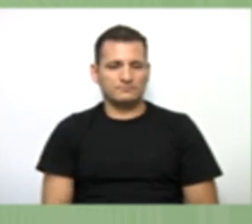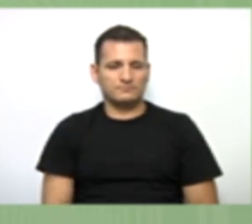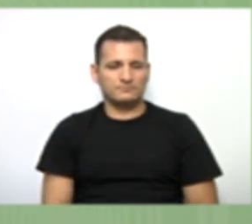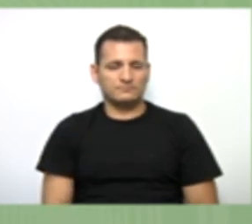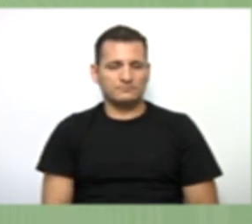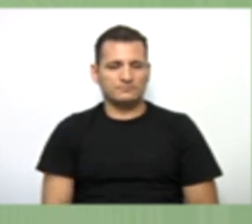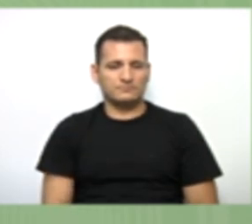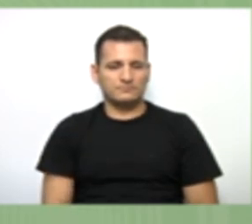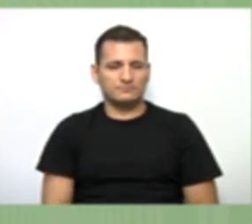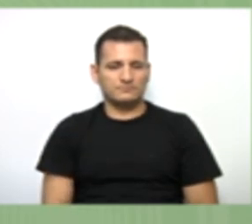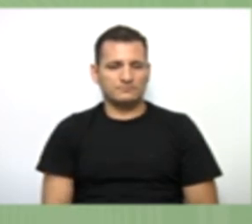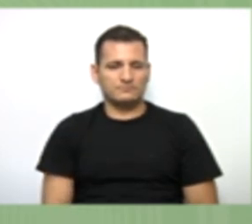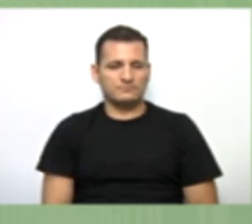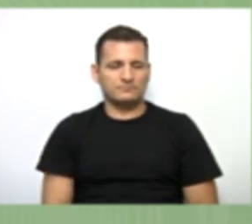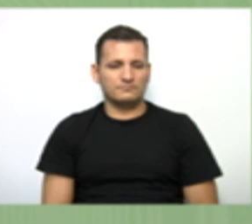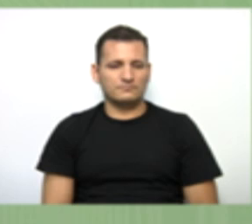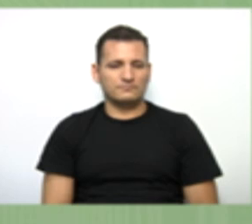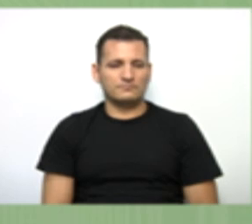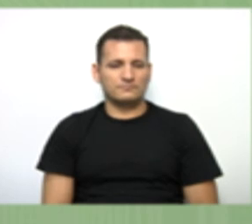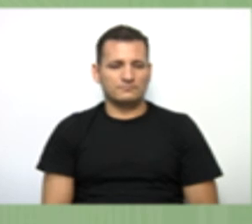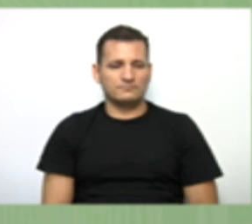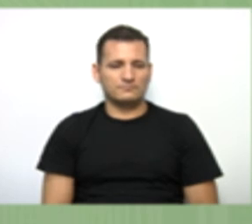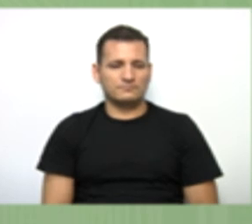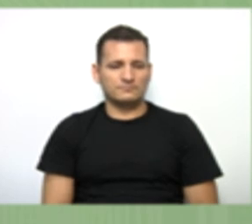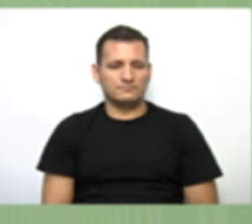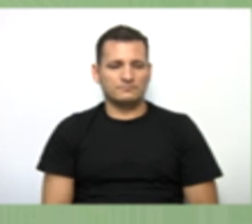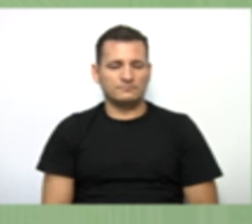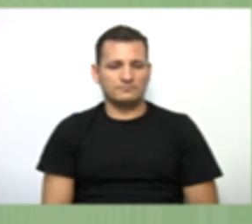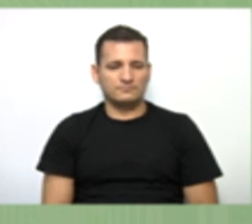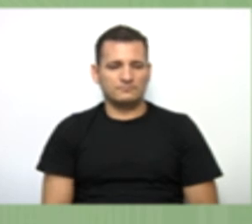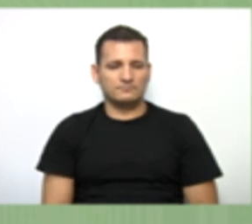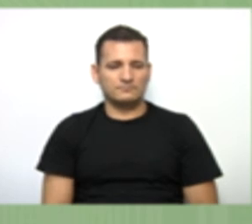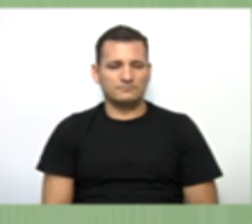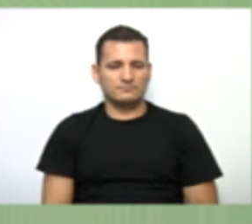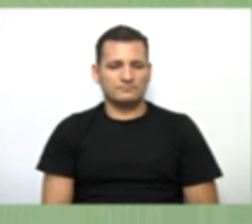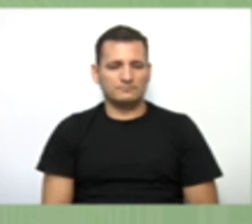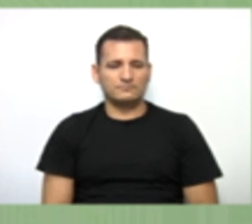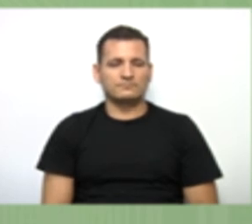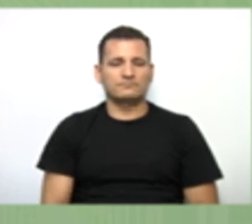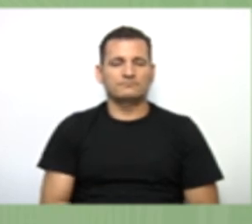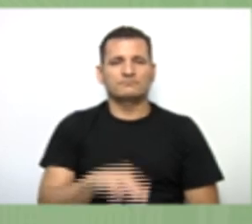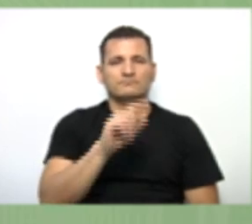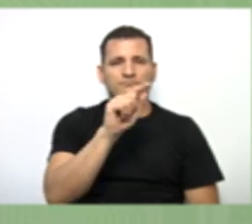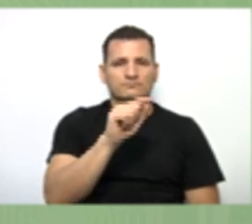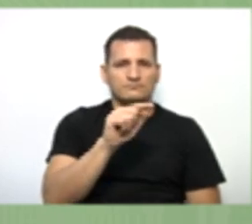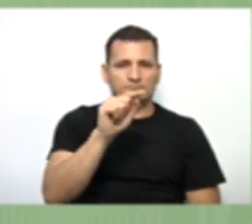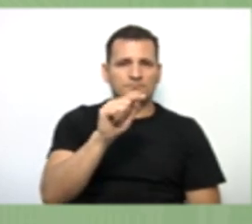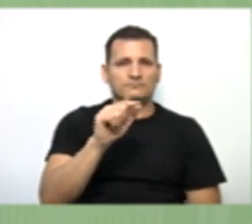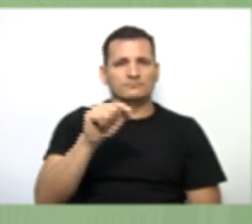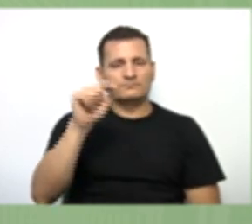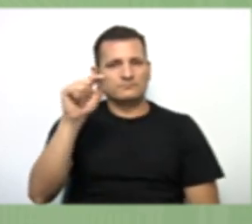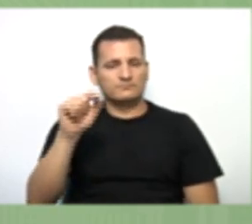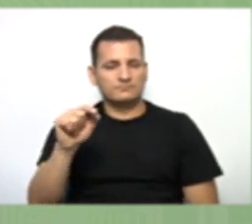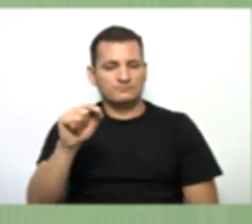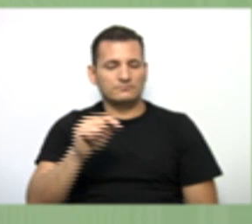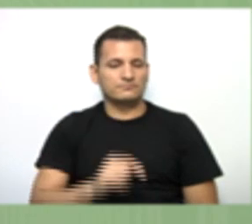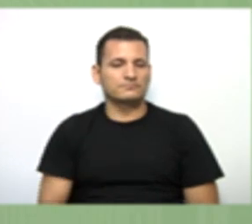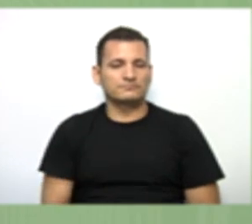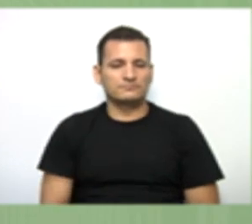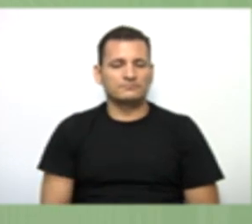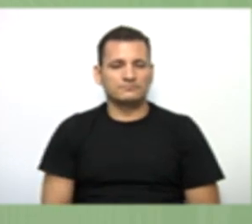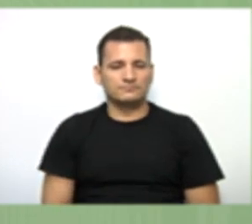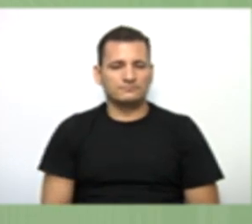um OU e esse aqui um E. Vamos fazer, vamos resolver isso